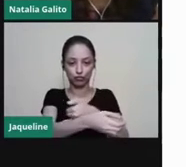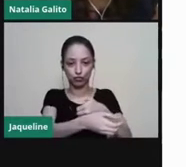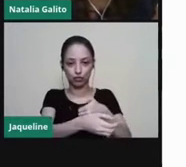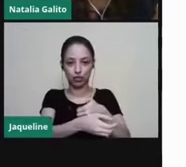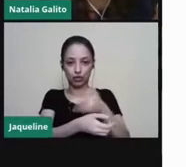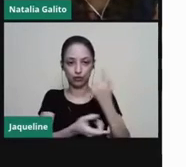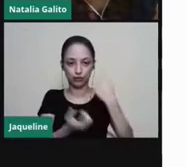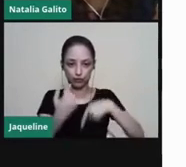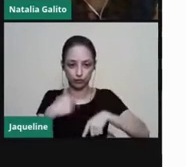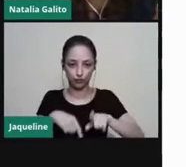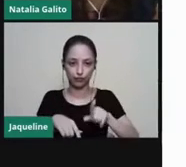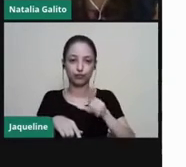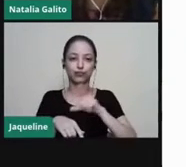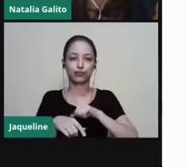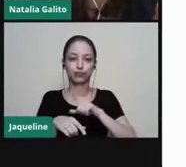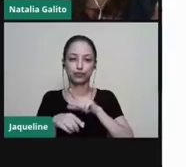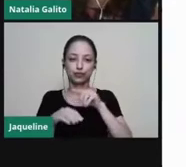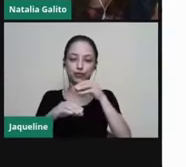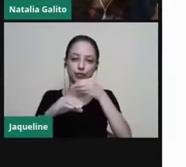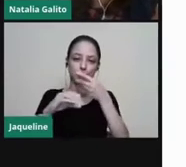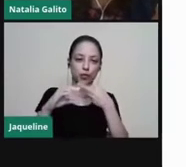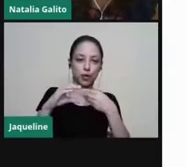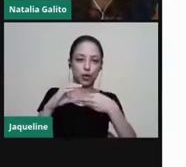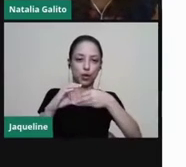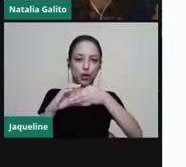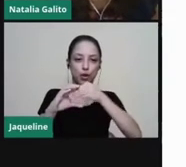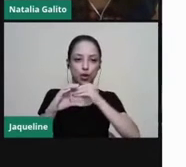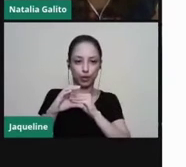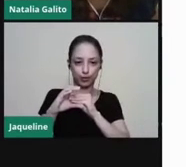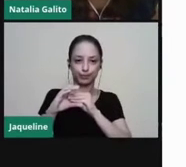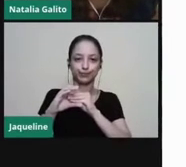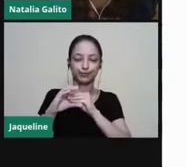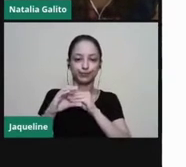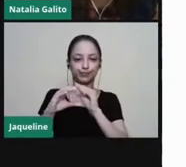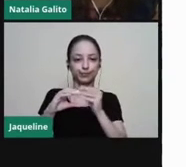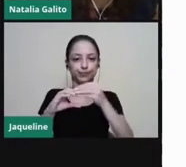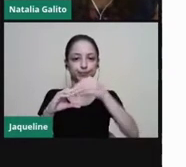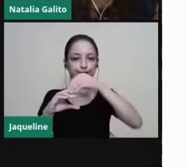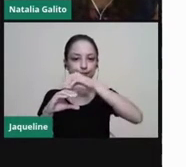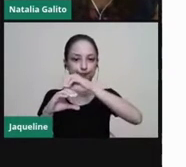de apedese e migrem para o espaço subendotelial.